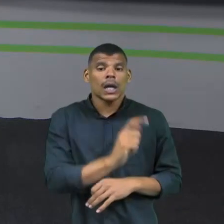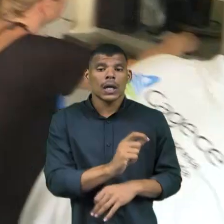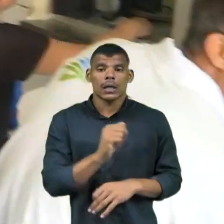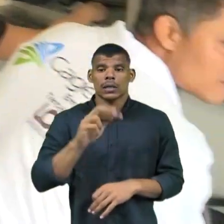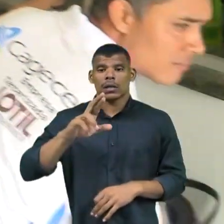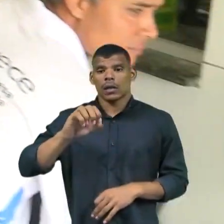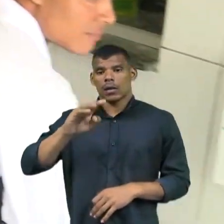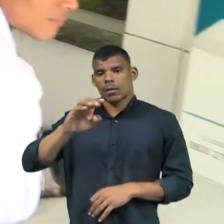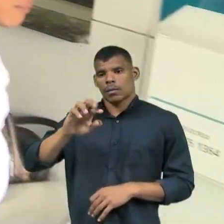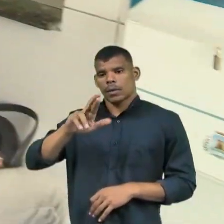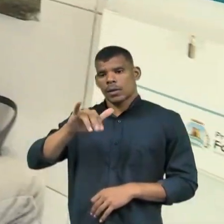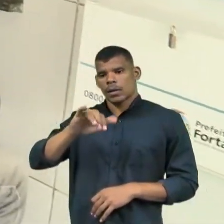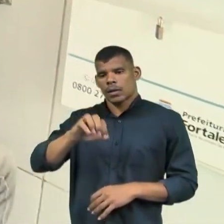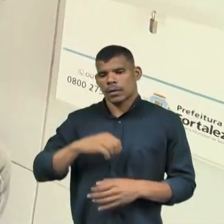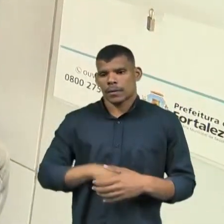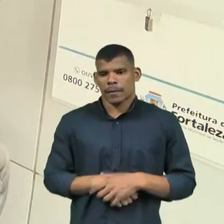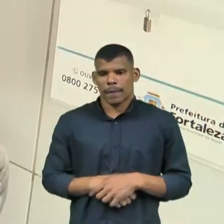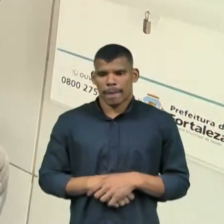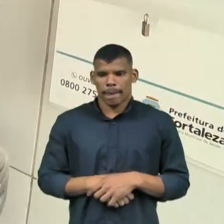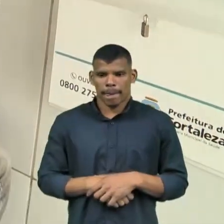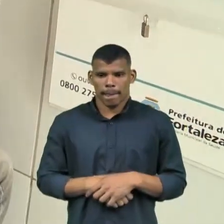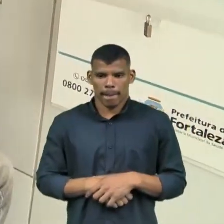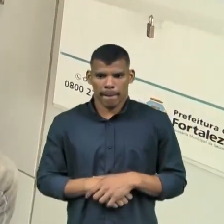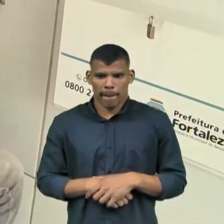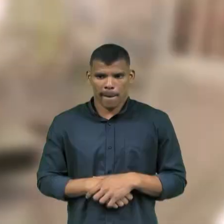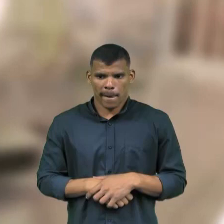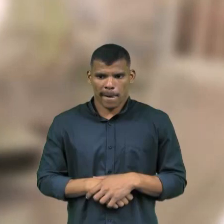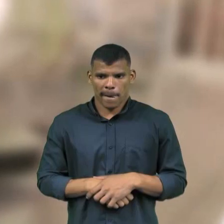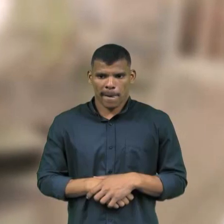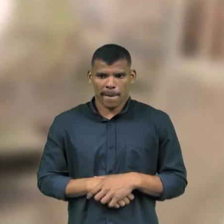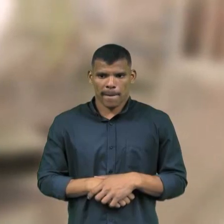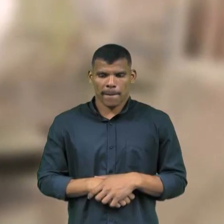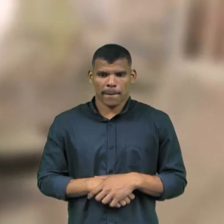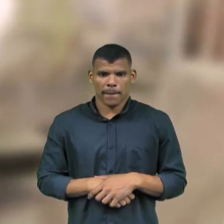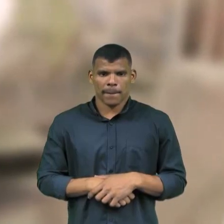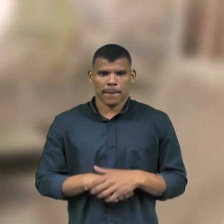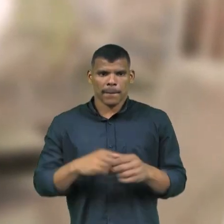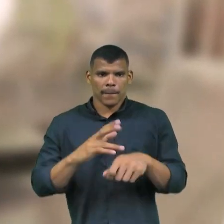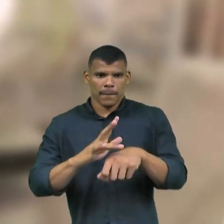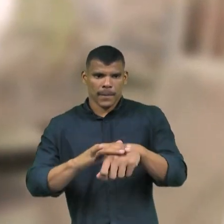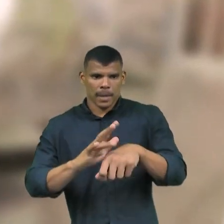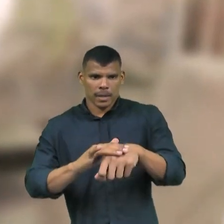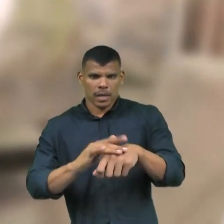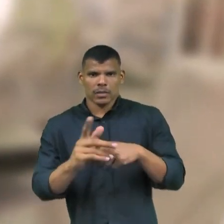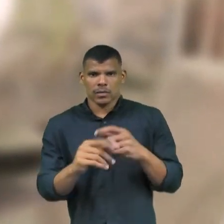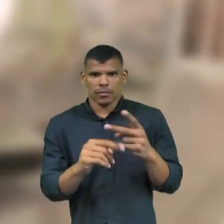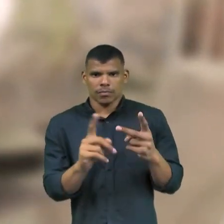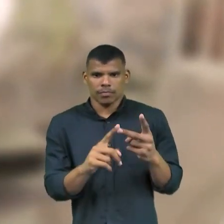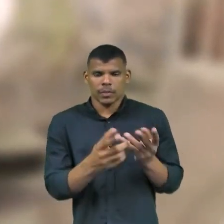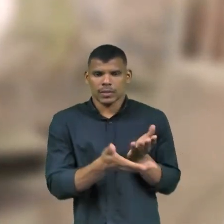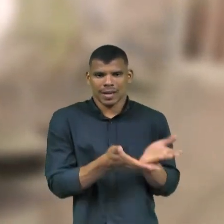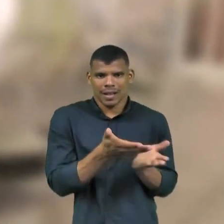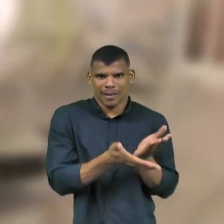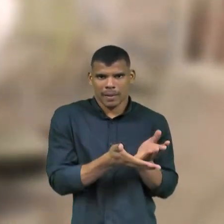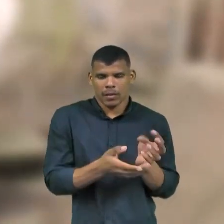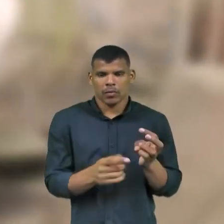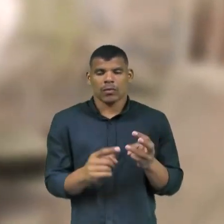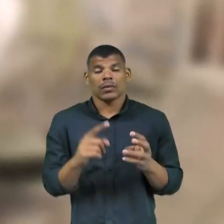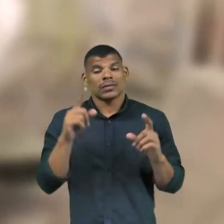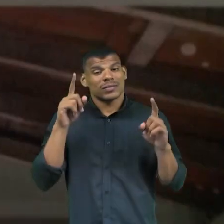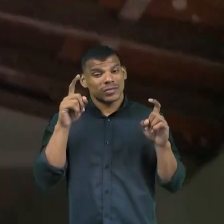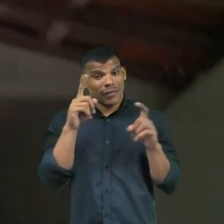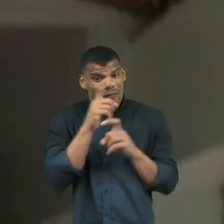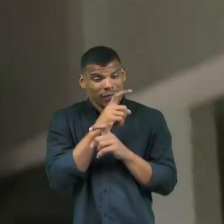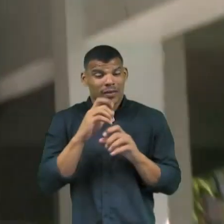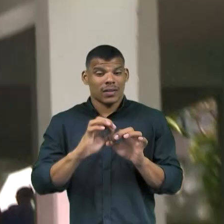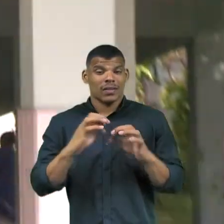Lessa. Conseguir o diagnóstico, tratamento e medicação tem sido uma tarefa difícil para familiares de